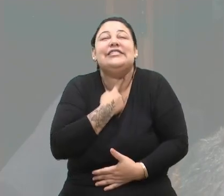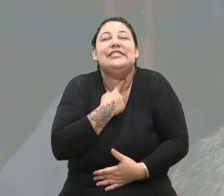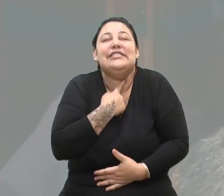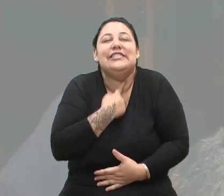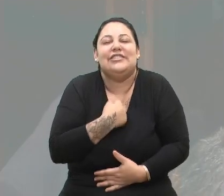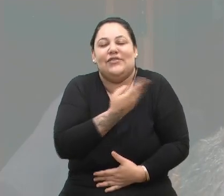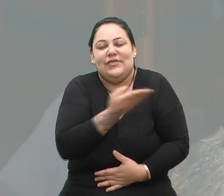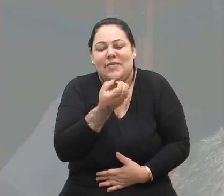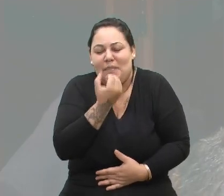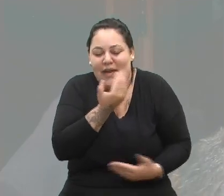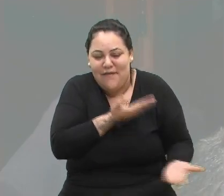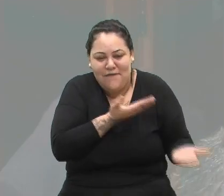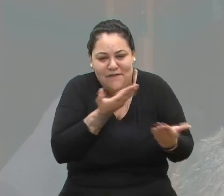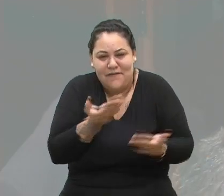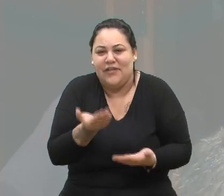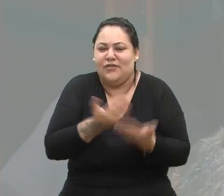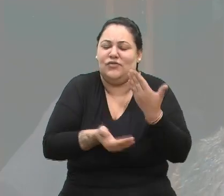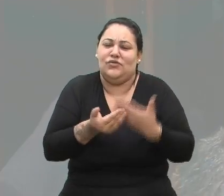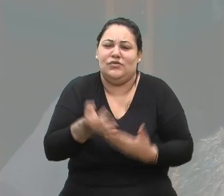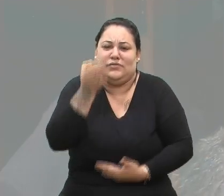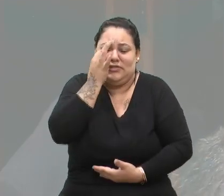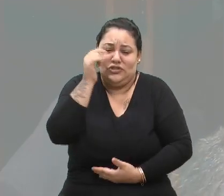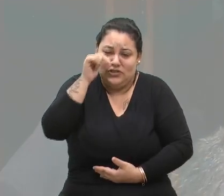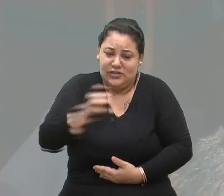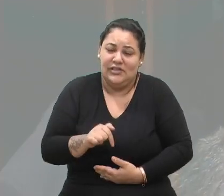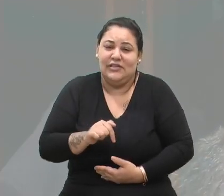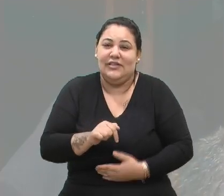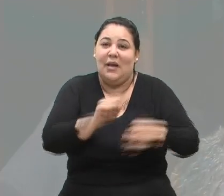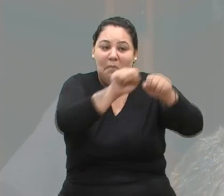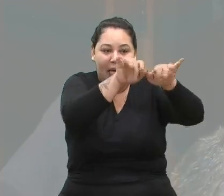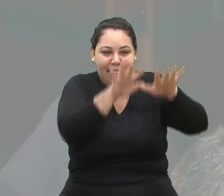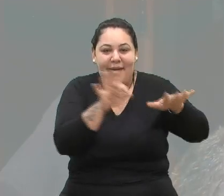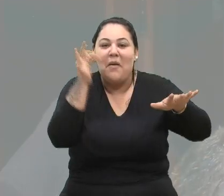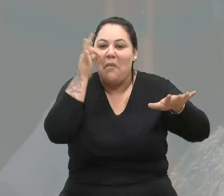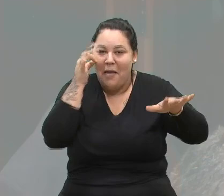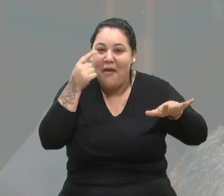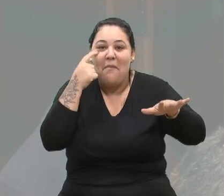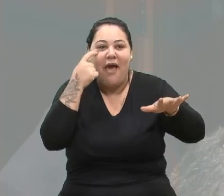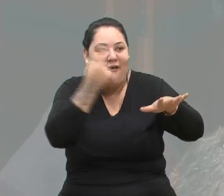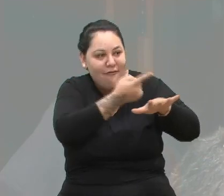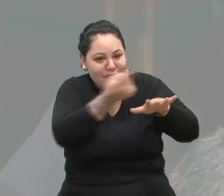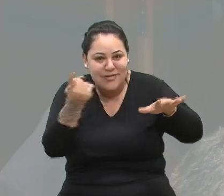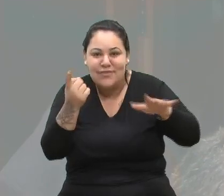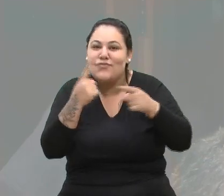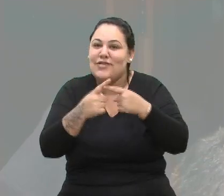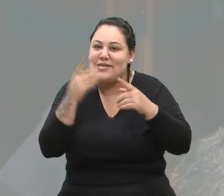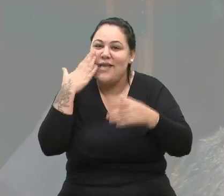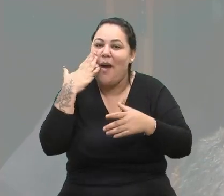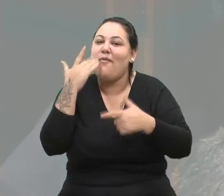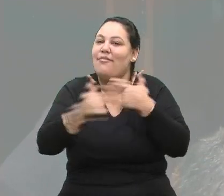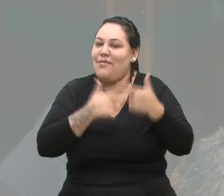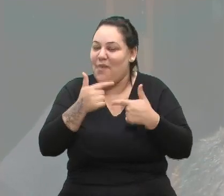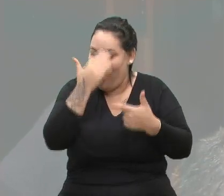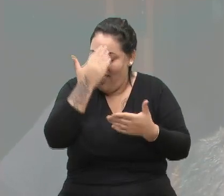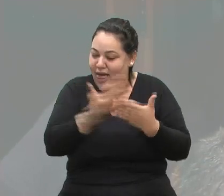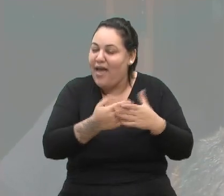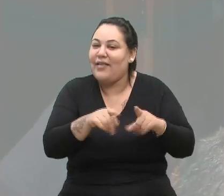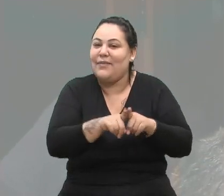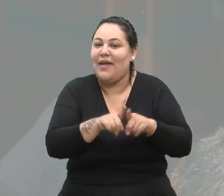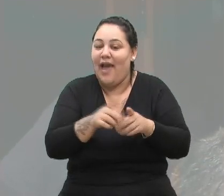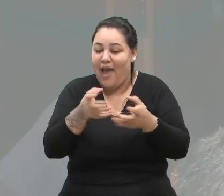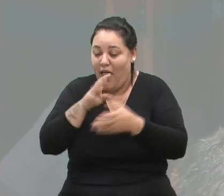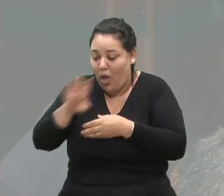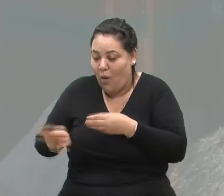bem-vindos a toda a plateia. As pessoas vieram para vir vocês porque sabem do trabalho de vocês. E quero também me somar ao voto